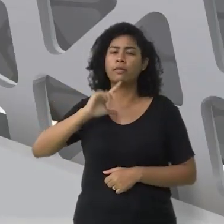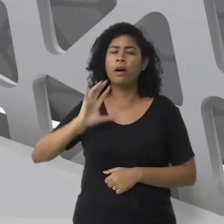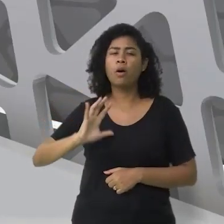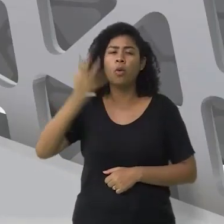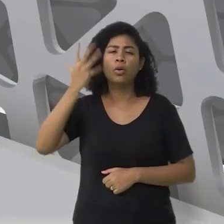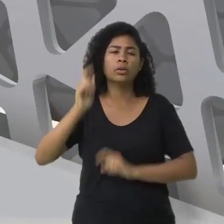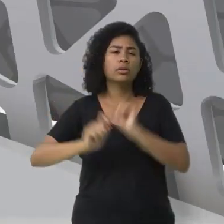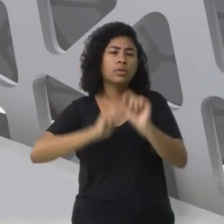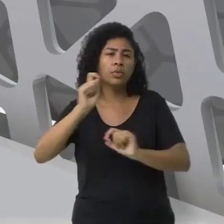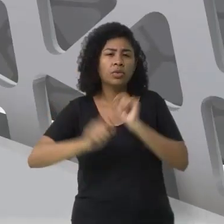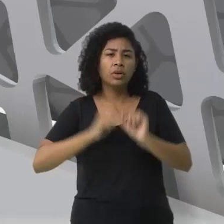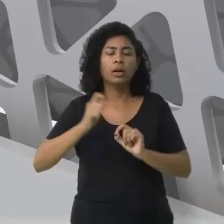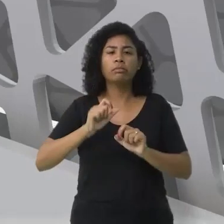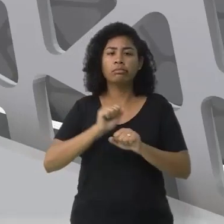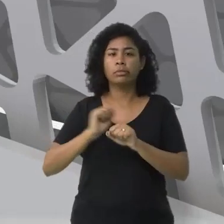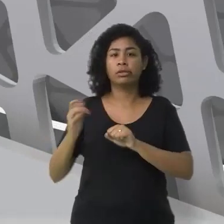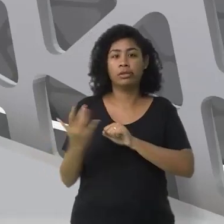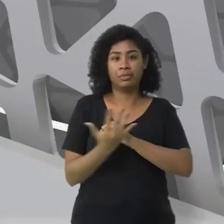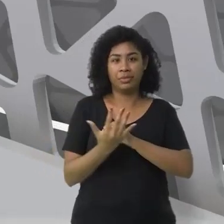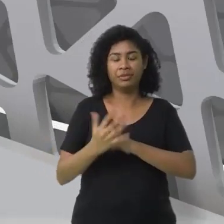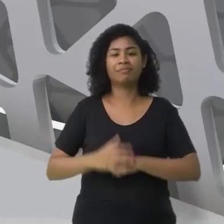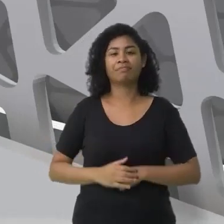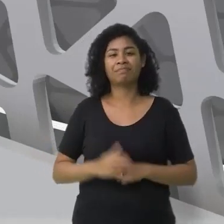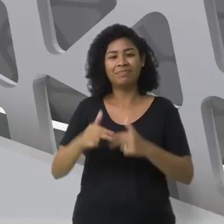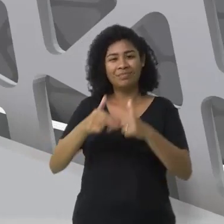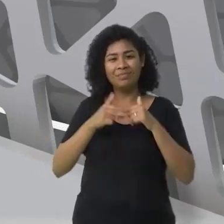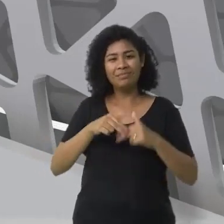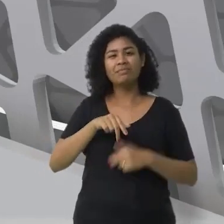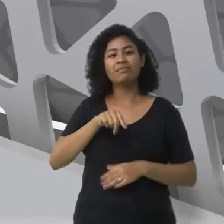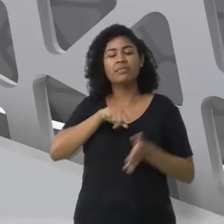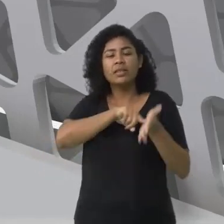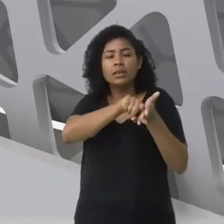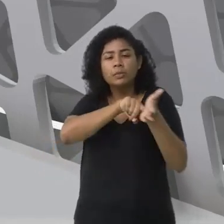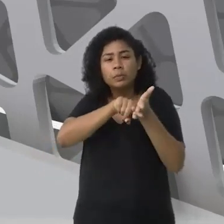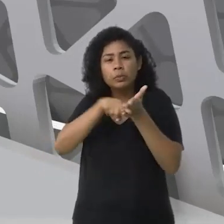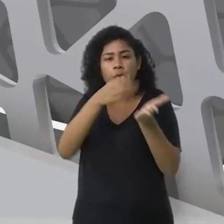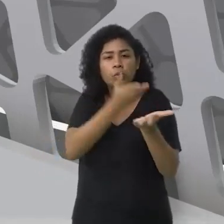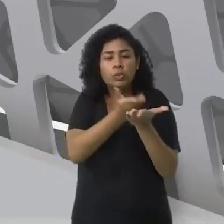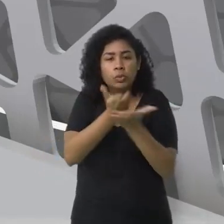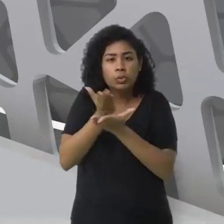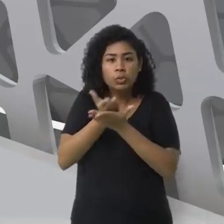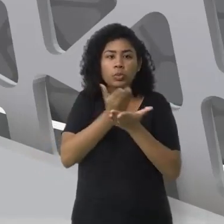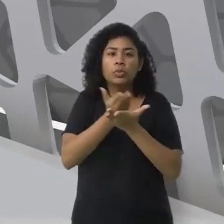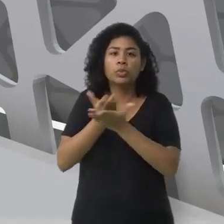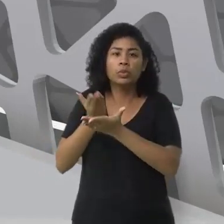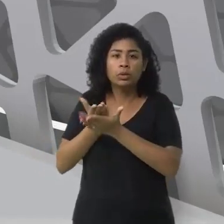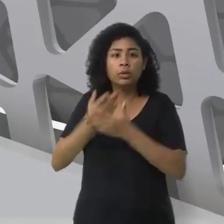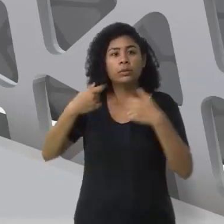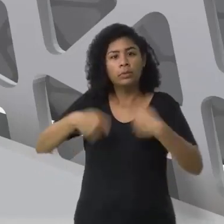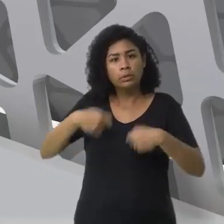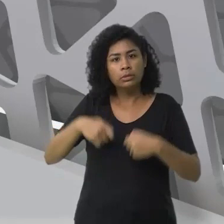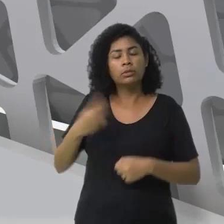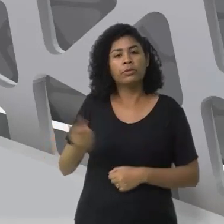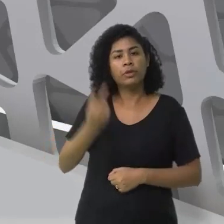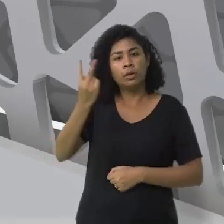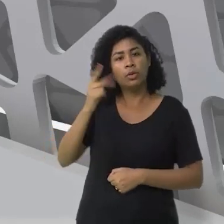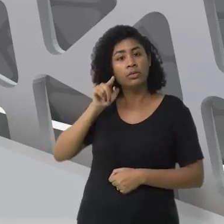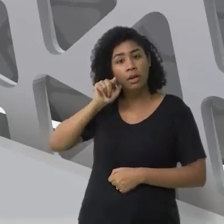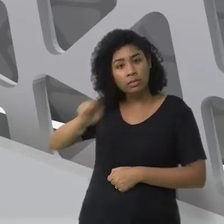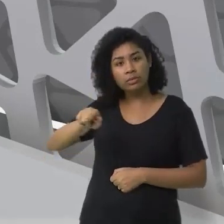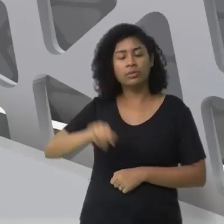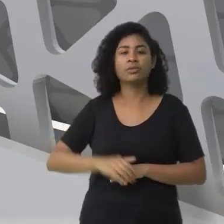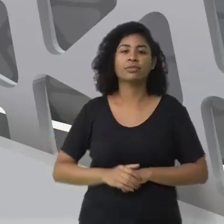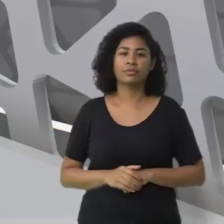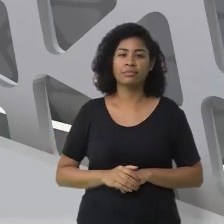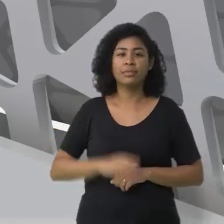da pandemia. Então, esses estudos, a gente verifica que tem que ser levado em conta, tá? Principalmente